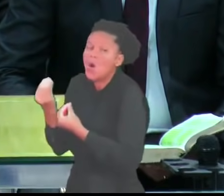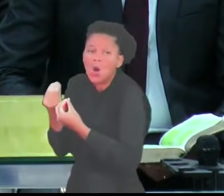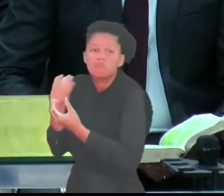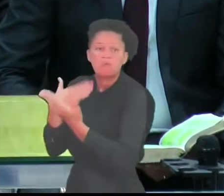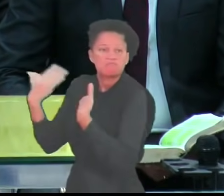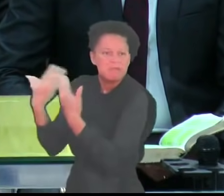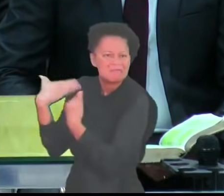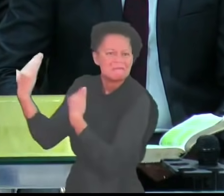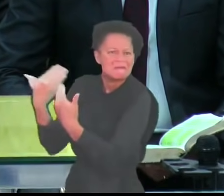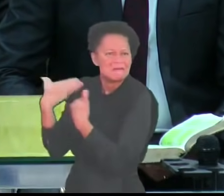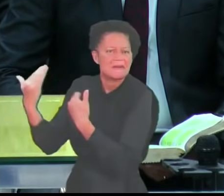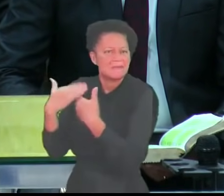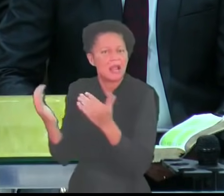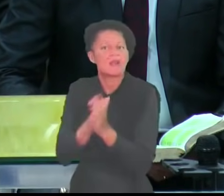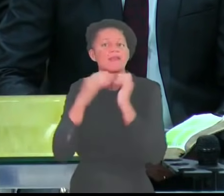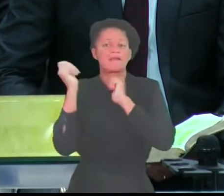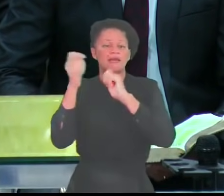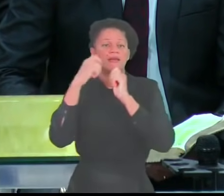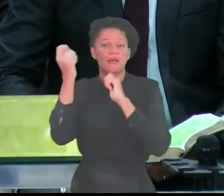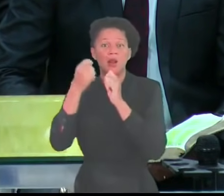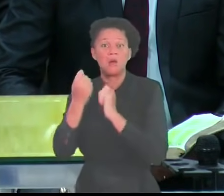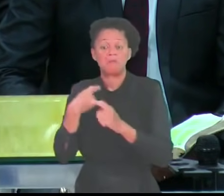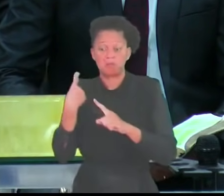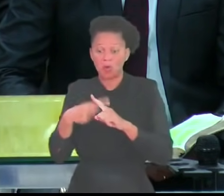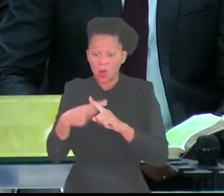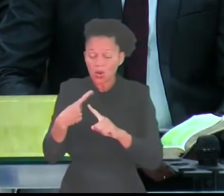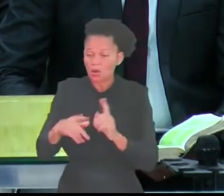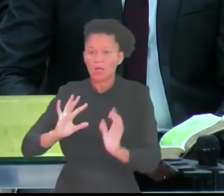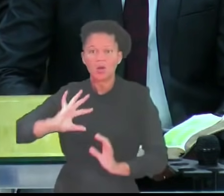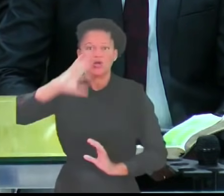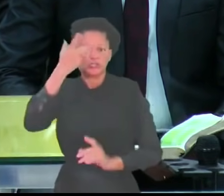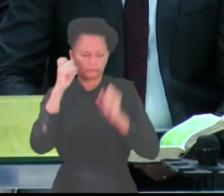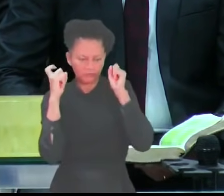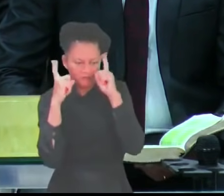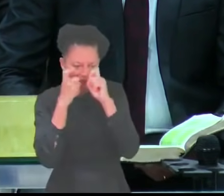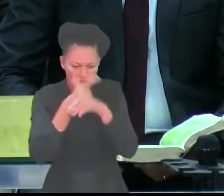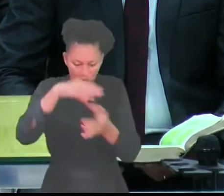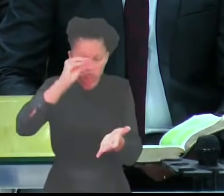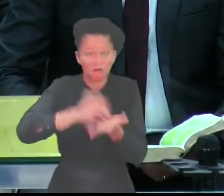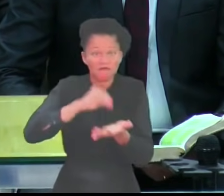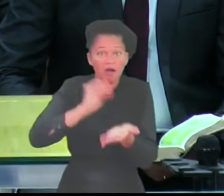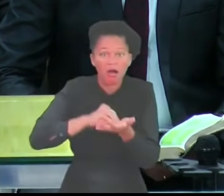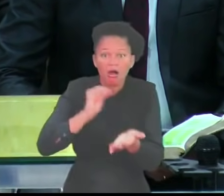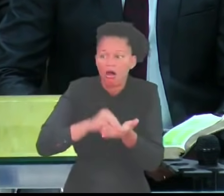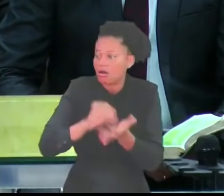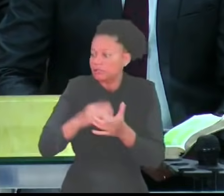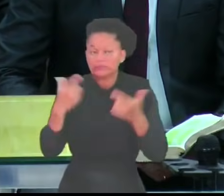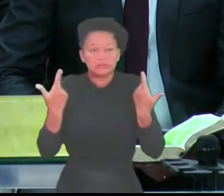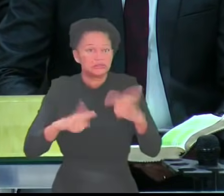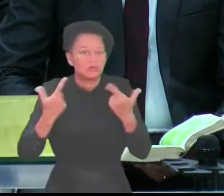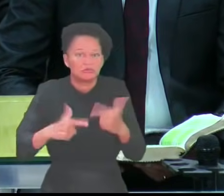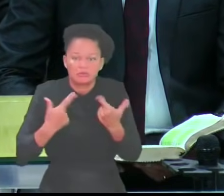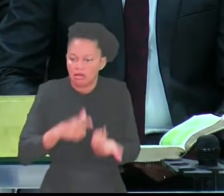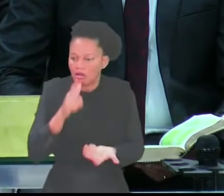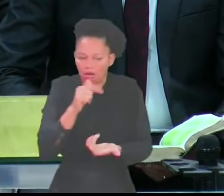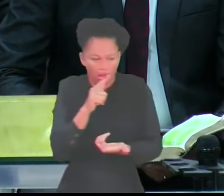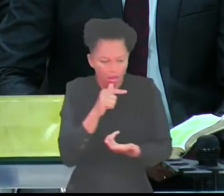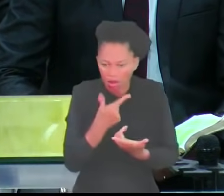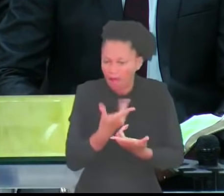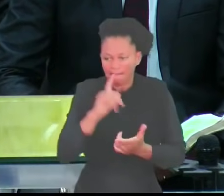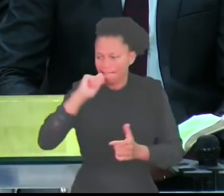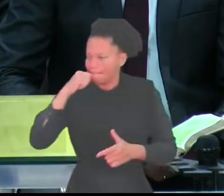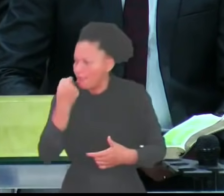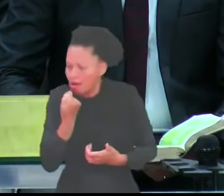Aleluia! Porque quando chegar no vale, quando chegar no deserto, quando estiver sem água, quando estiver sem